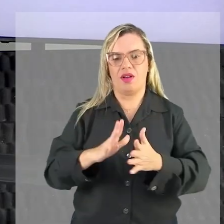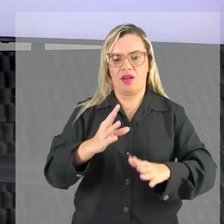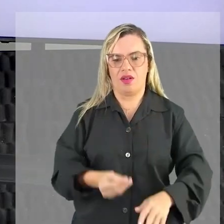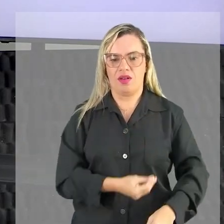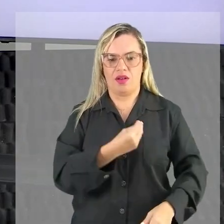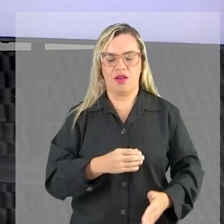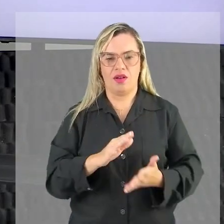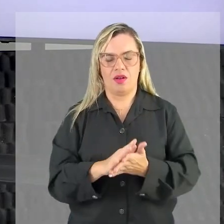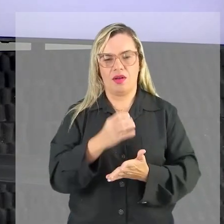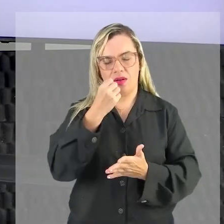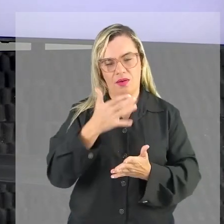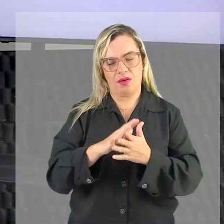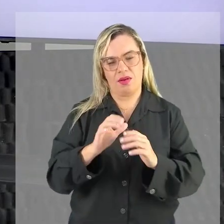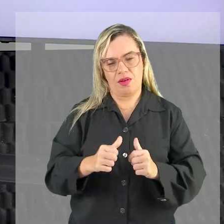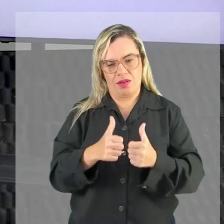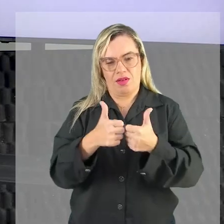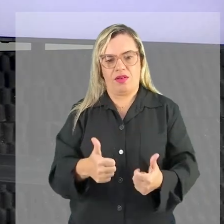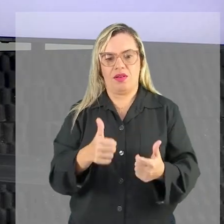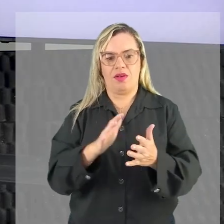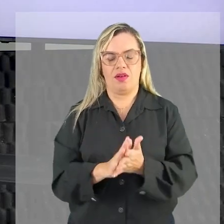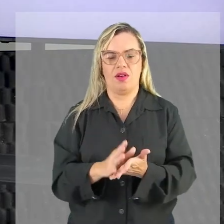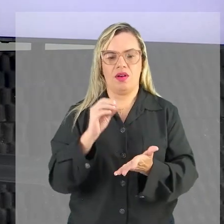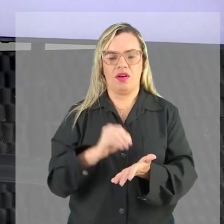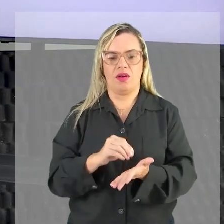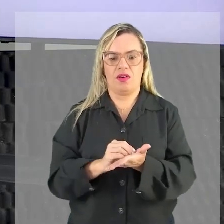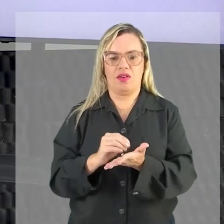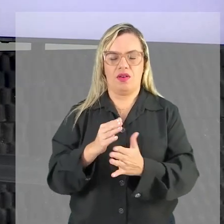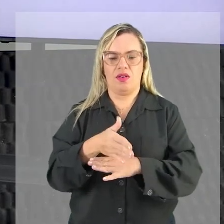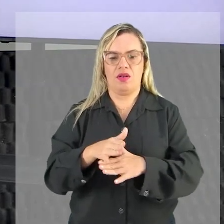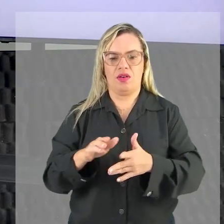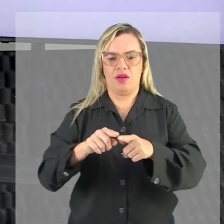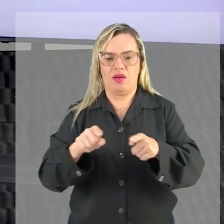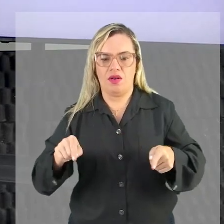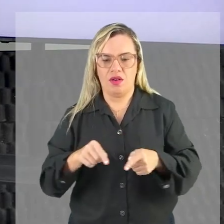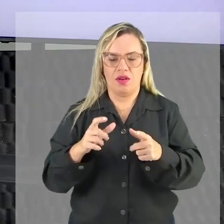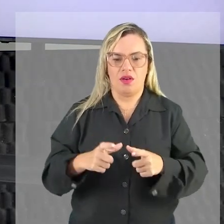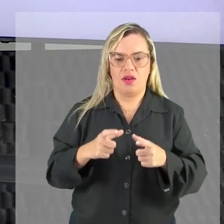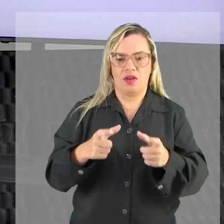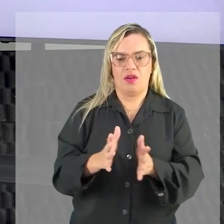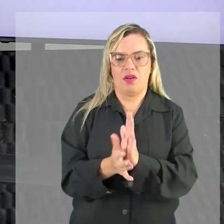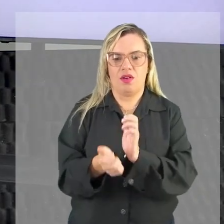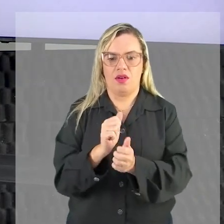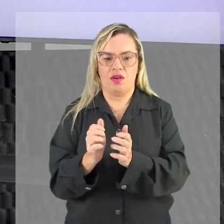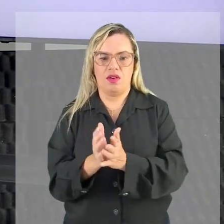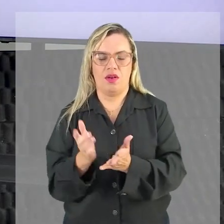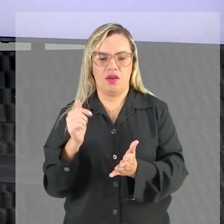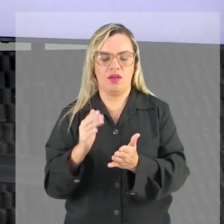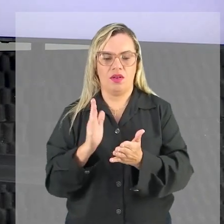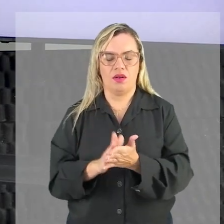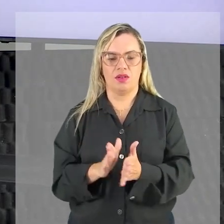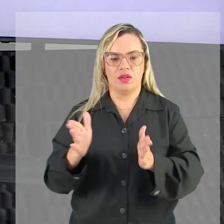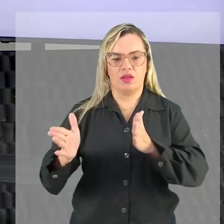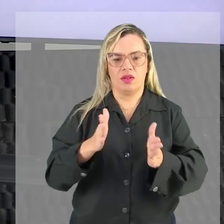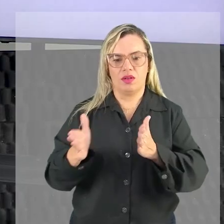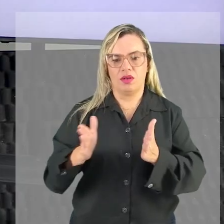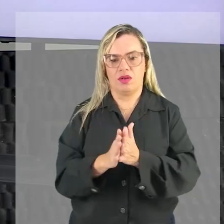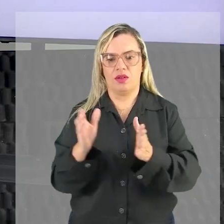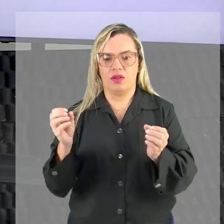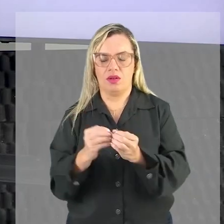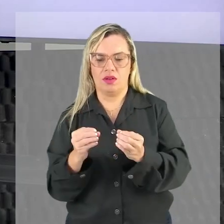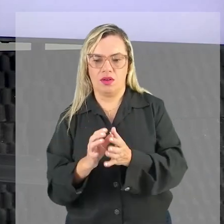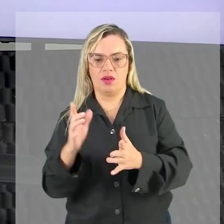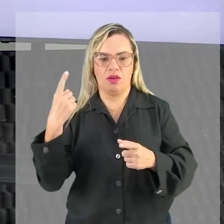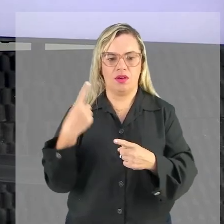instalações esportivas acessíveis ou nas proximidades foi um motivo pouco citado, demonstrando que a não